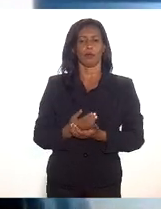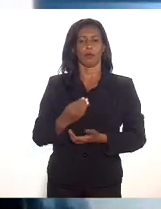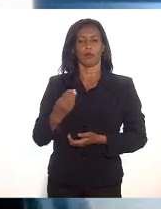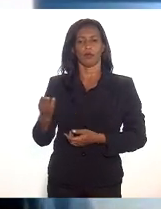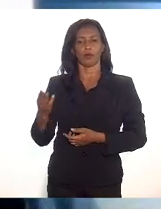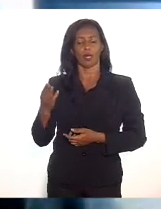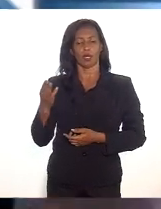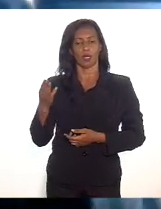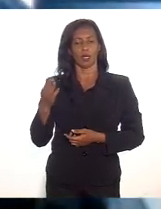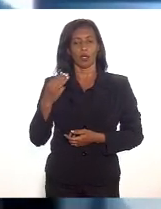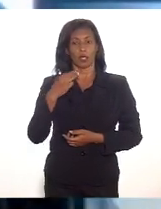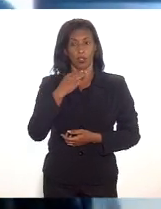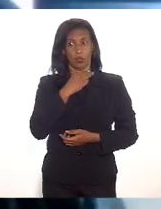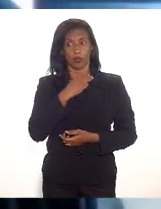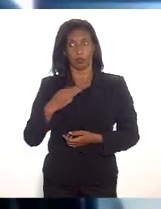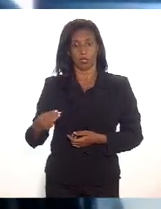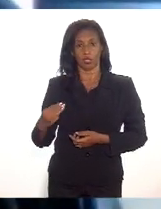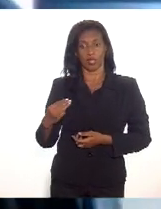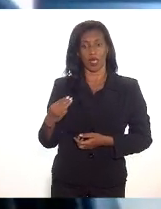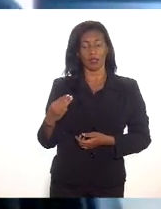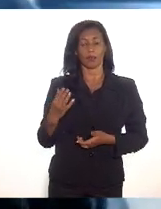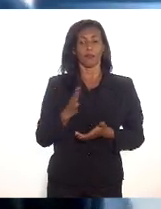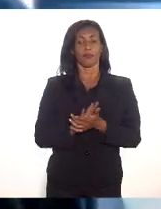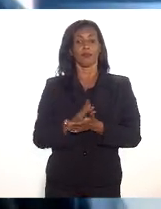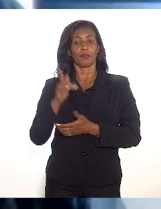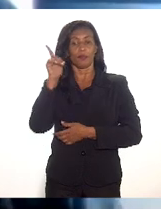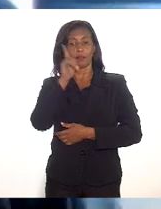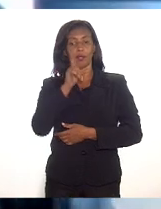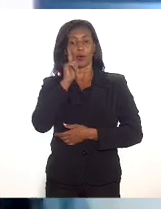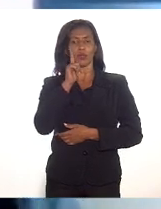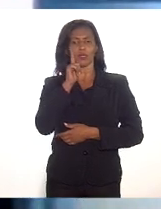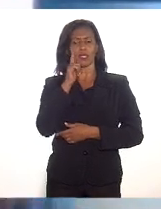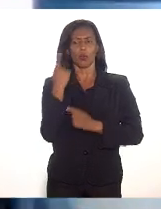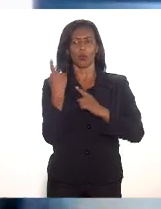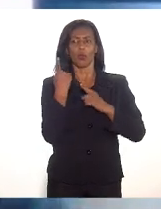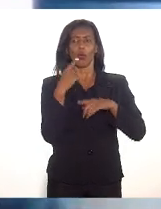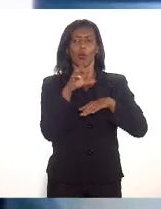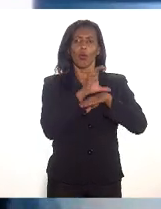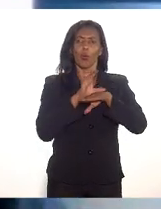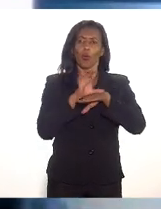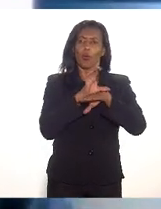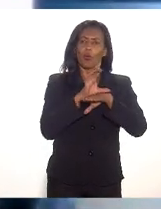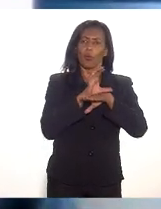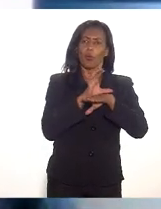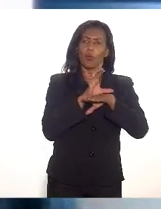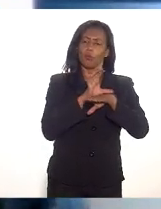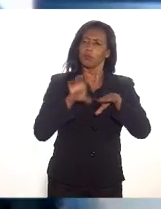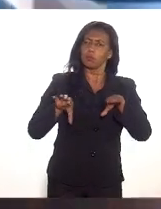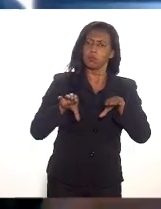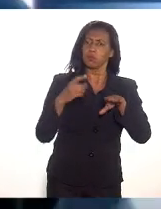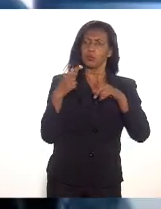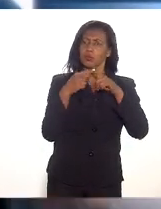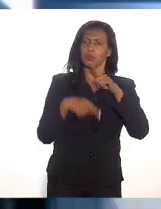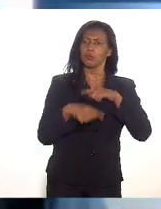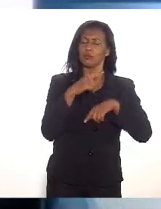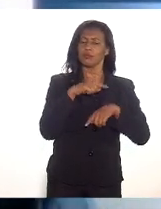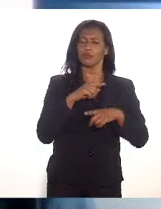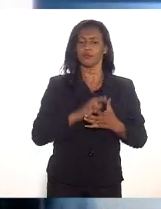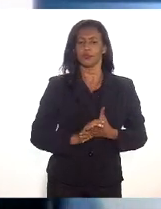Eliomar e Bom Tempo, esse preceito constitucional. Então, eu até